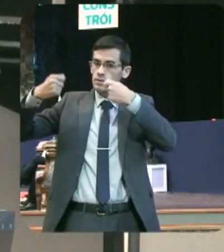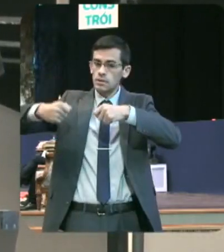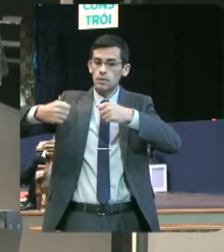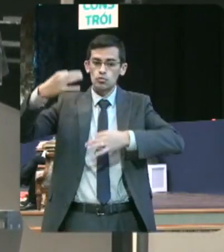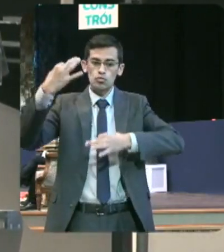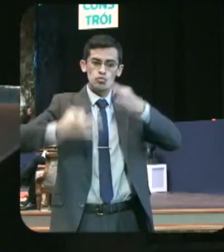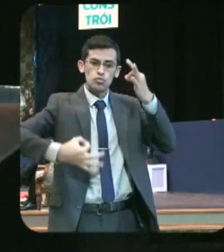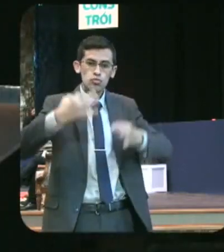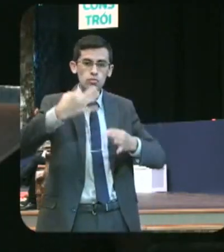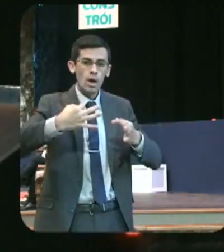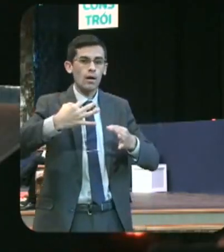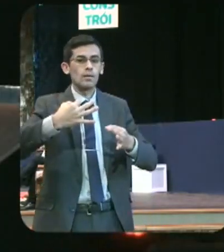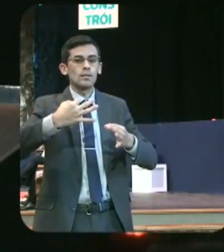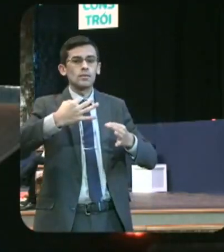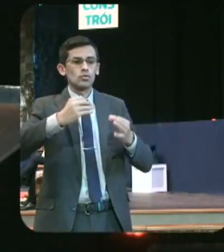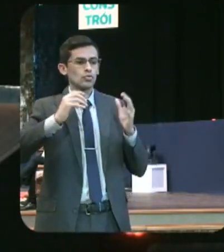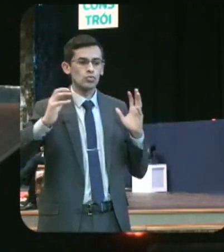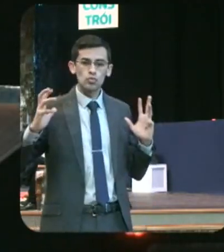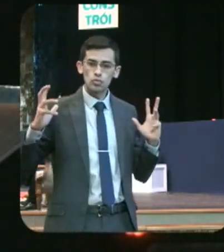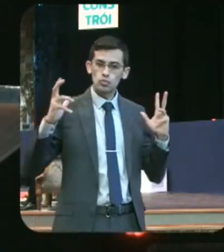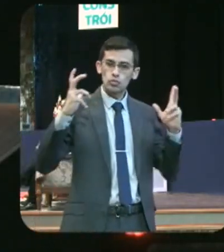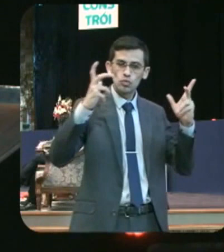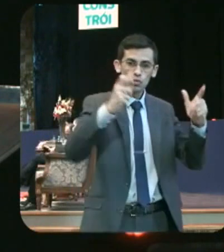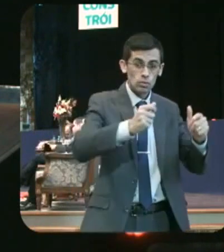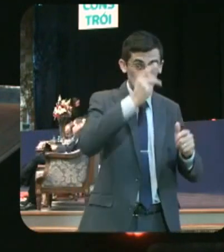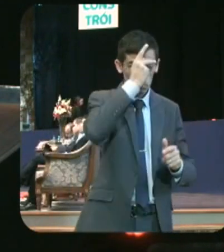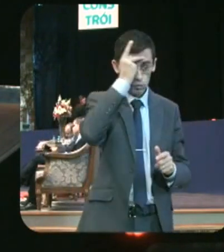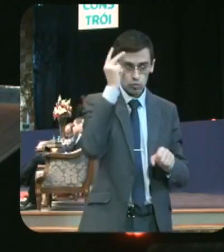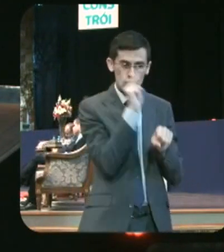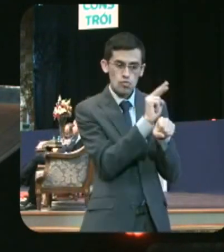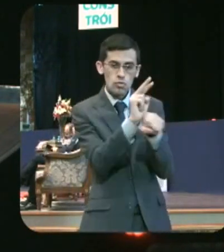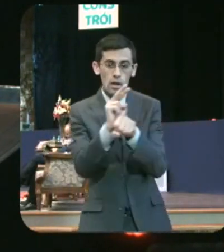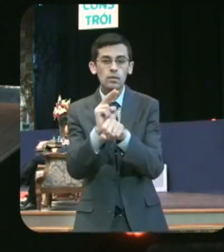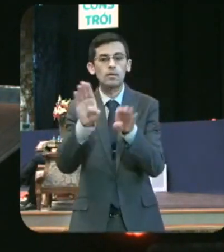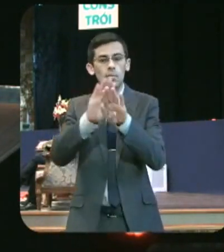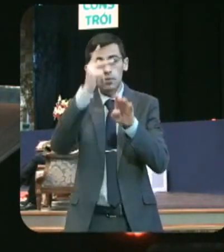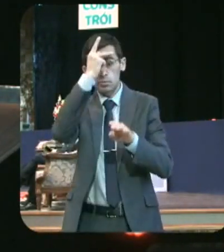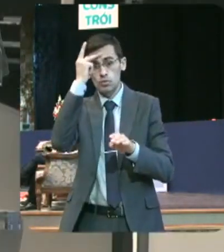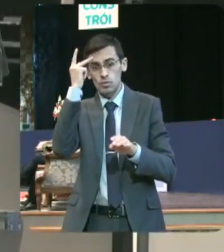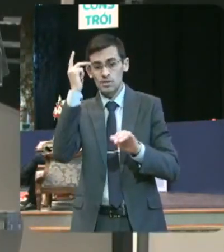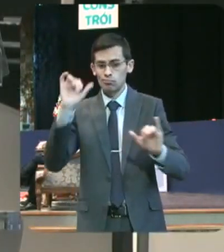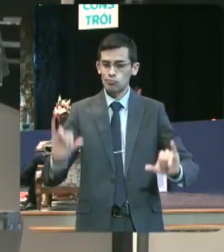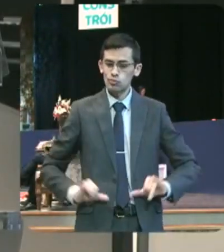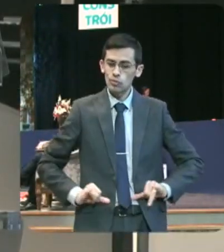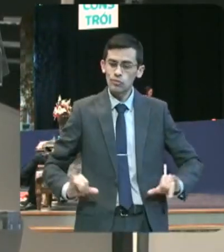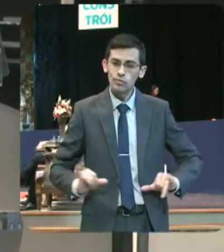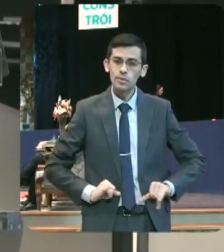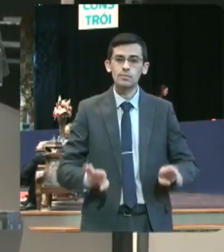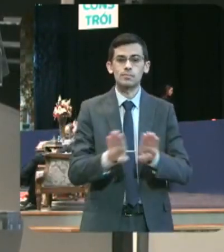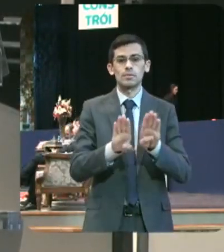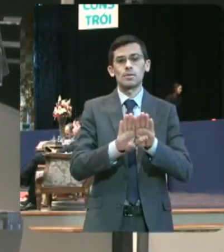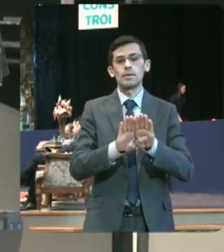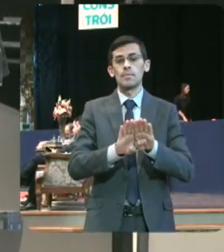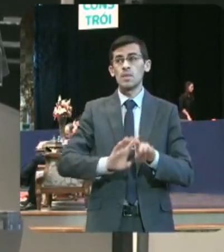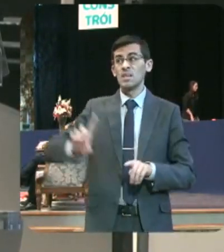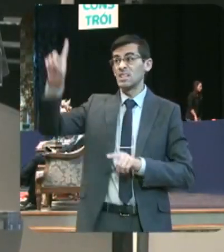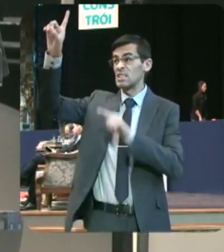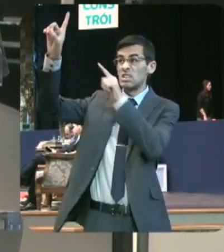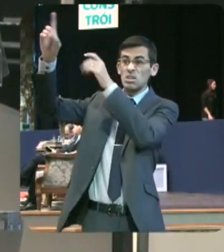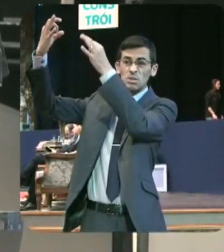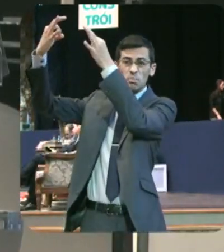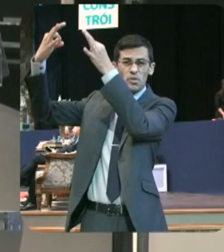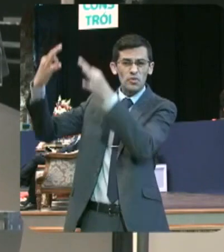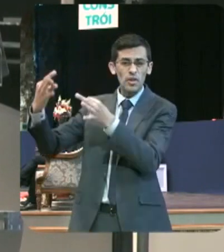julgar a causa daqueles que estão sendo feridos. Olha que coisa tremenda. Deus é